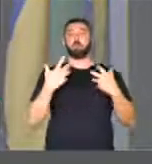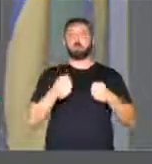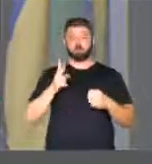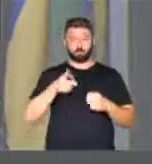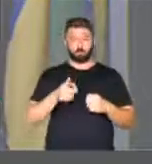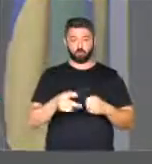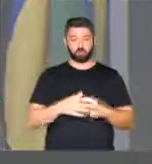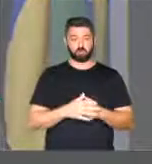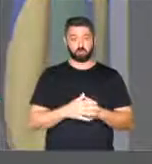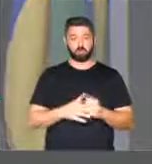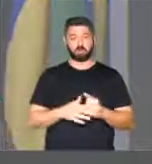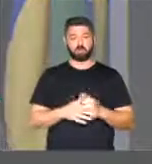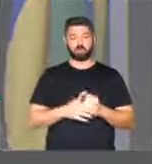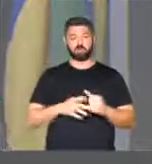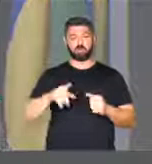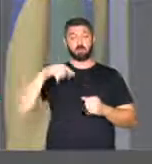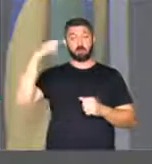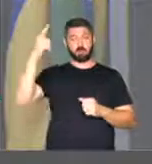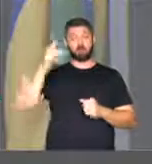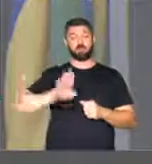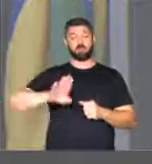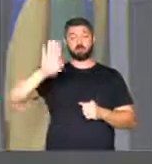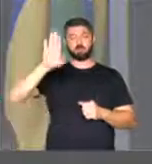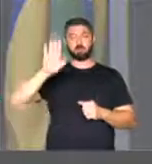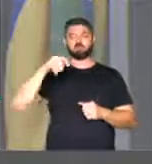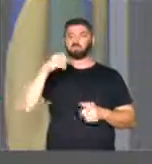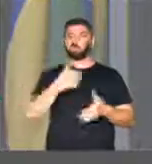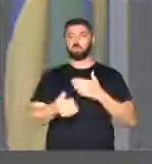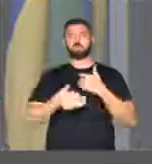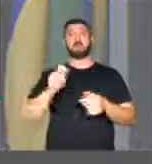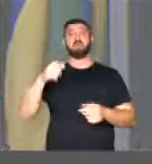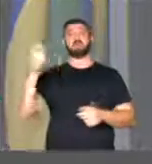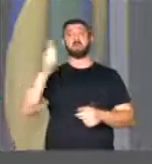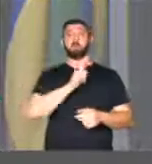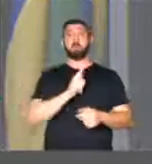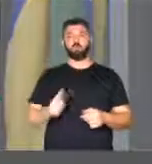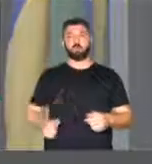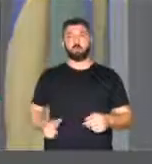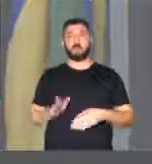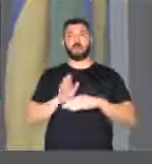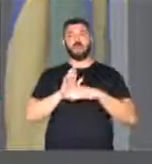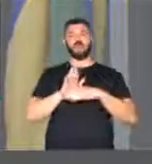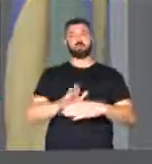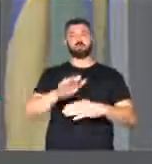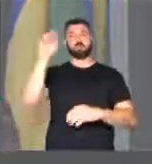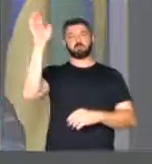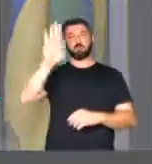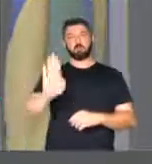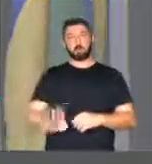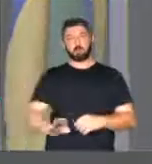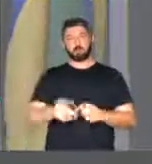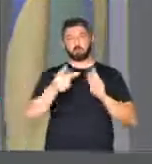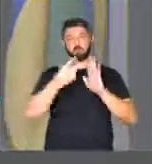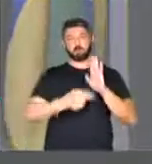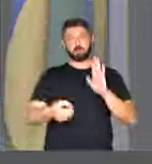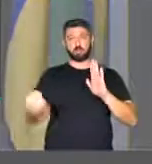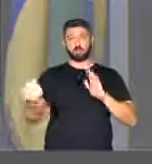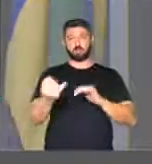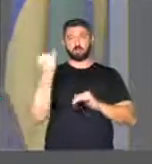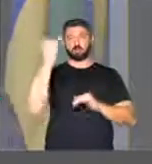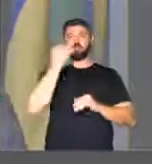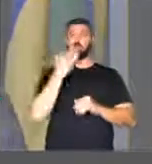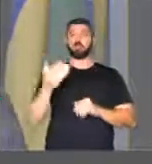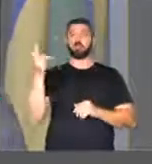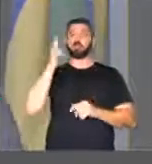estar prontos na próxima legislatura, quem quer que venha a ser o eleito, para ajudar o Brasil nos projetos importantes